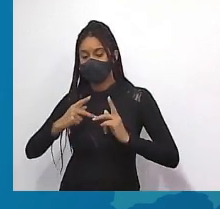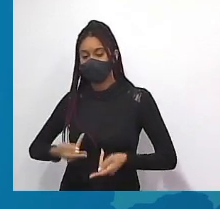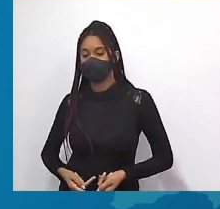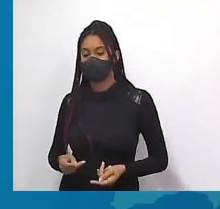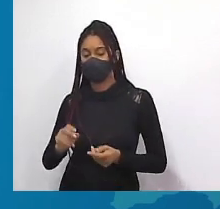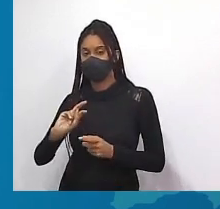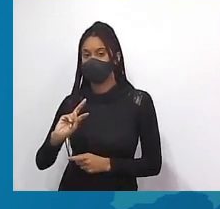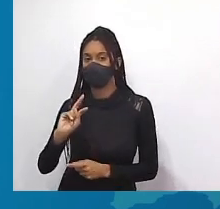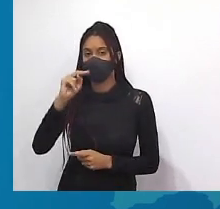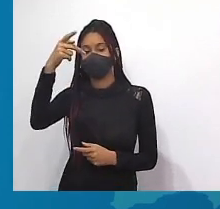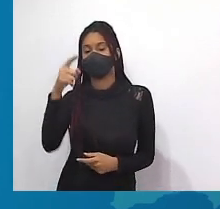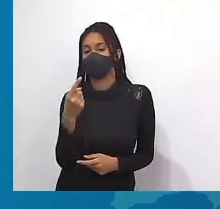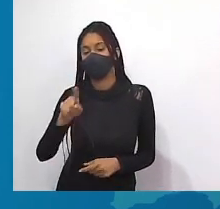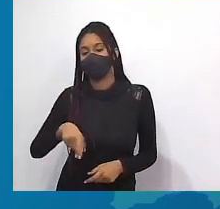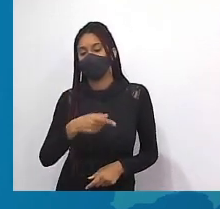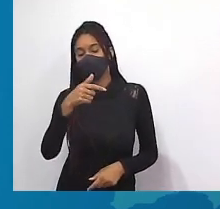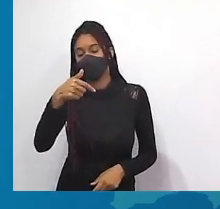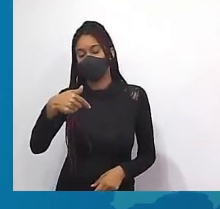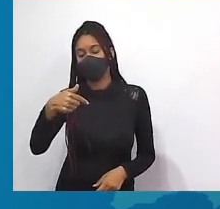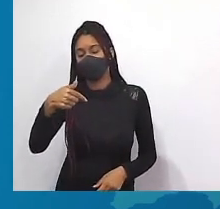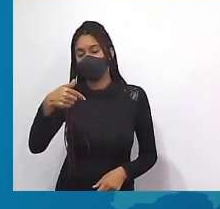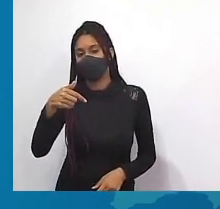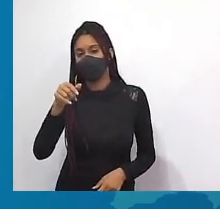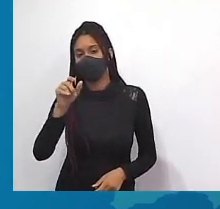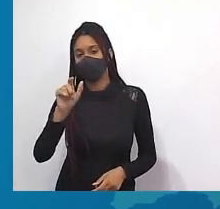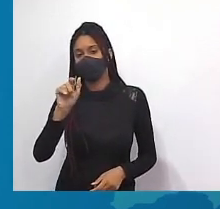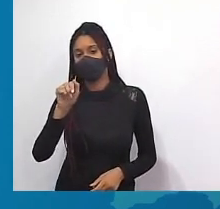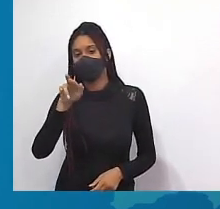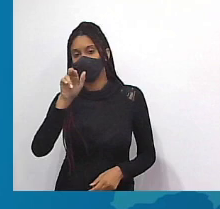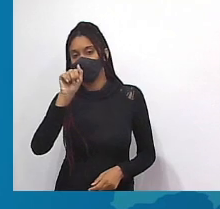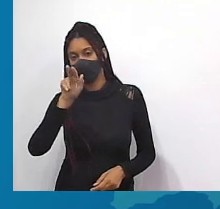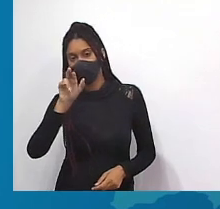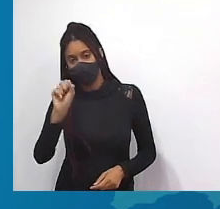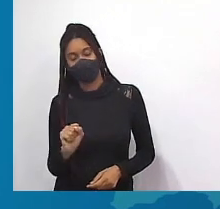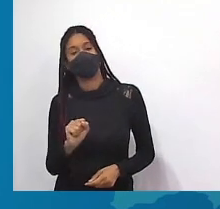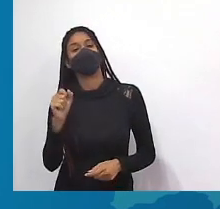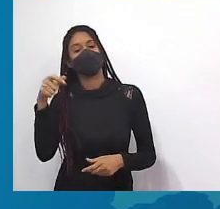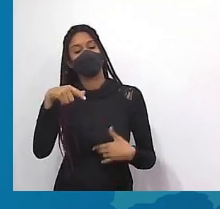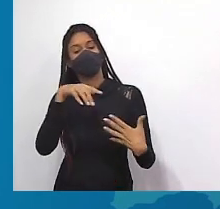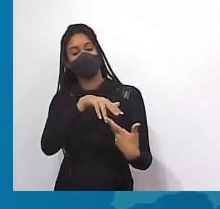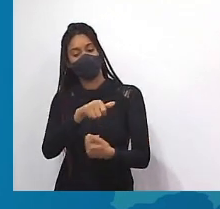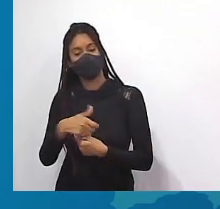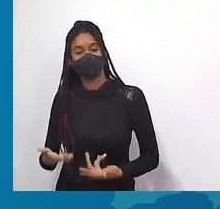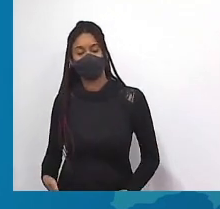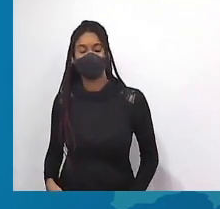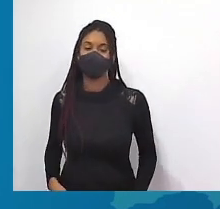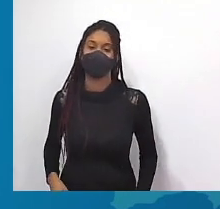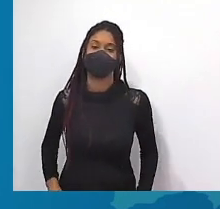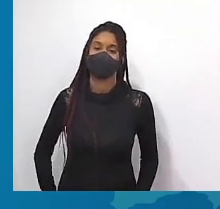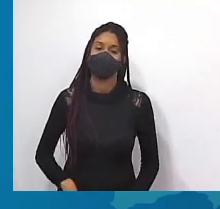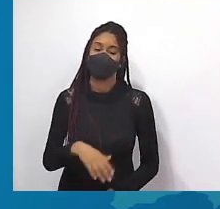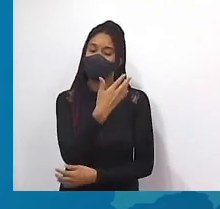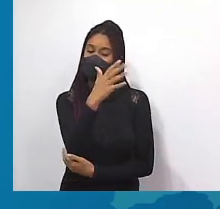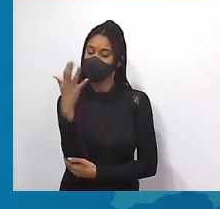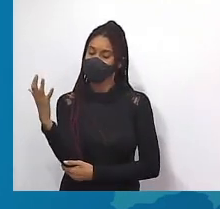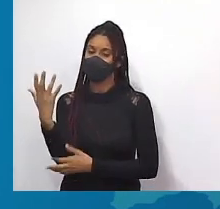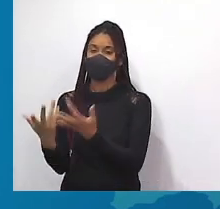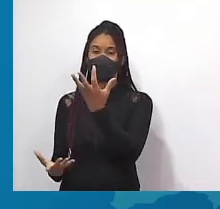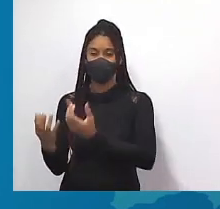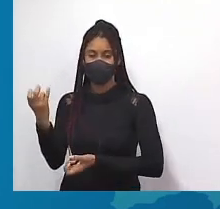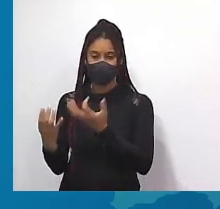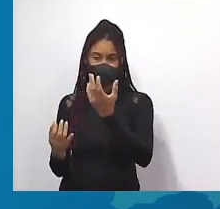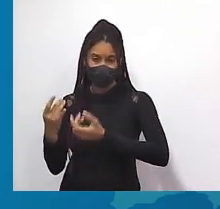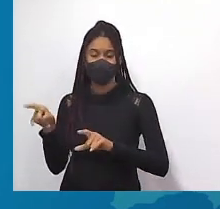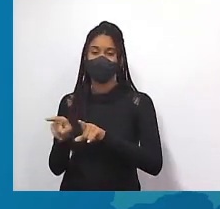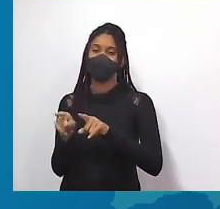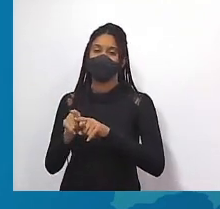graus Celsius na temperatura do planeta. Então, sejam as queimadas das florestas, né, a extração do petróleo, o uso de combustível,